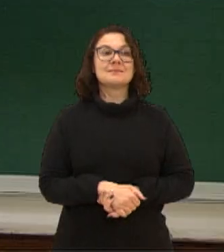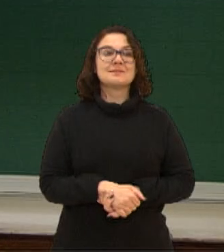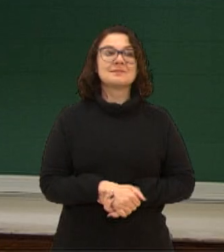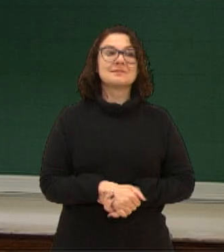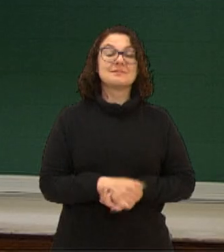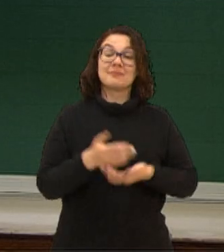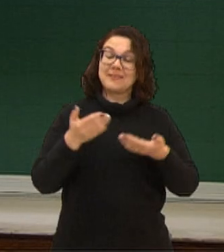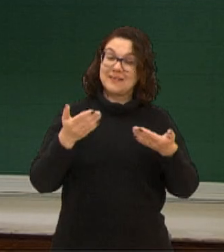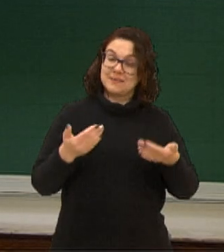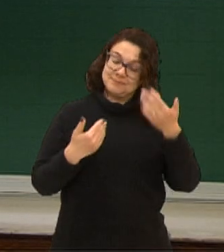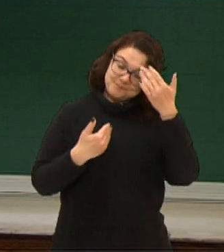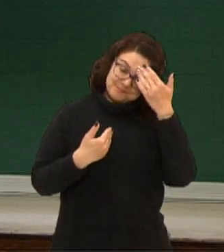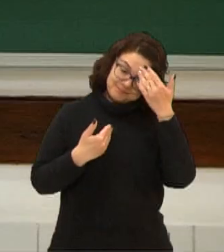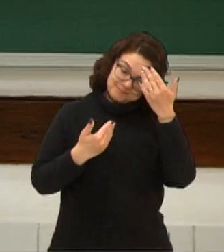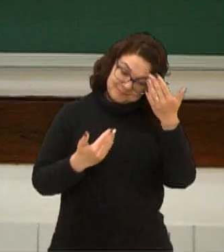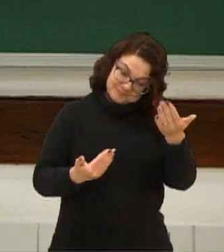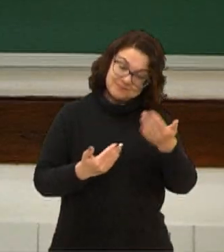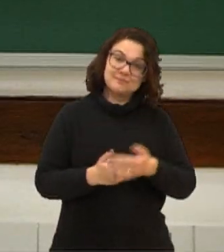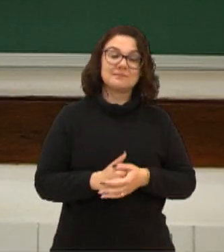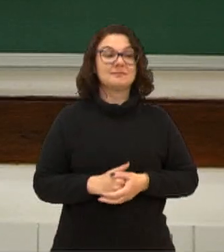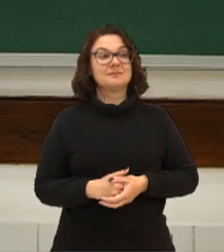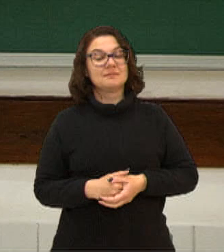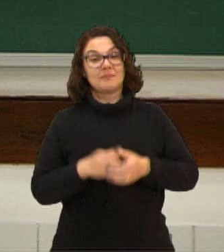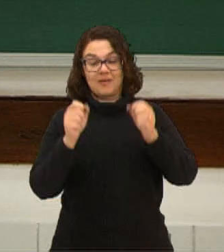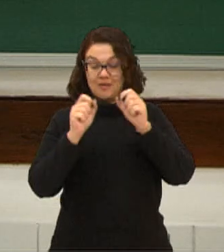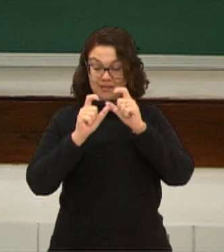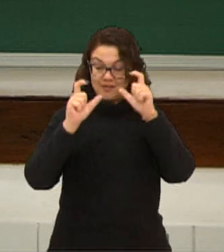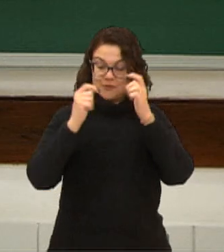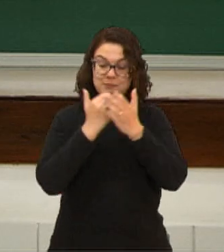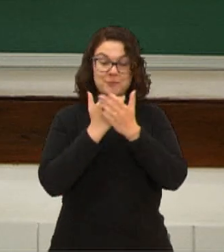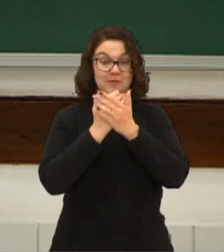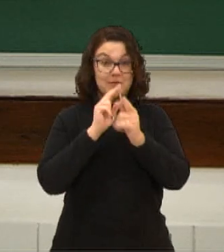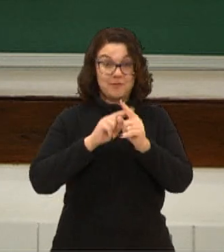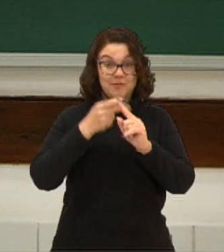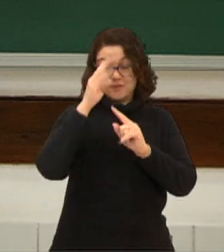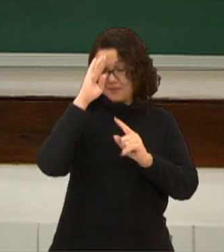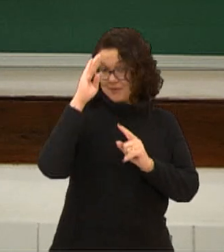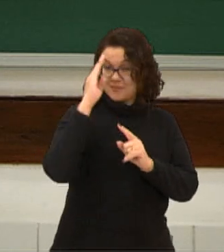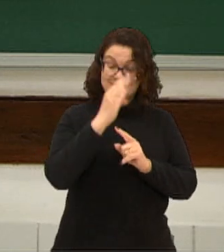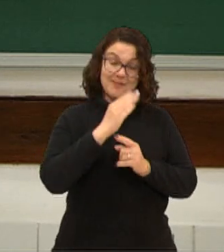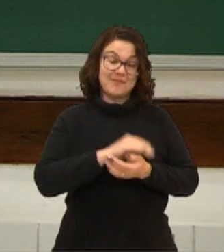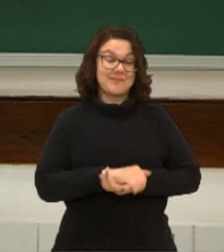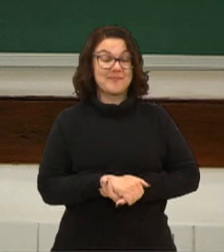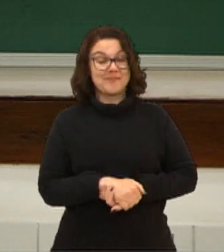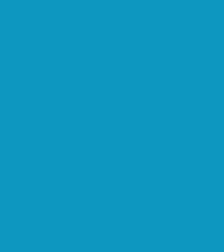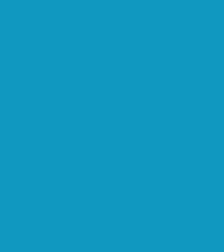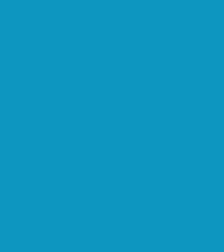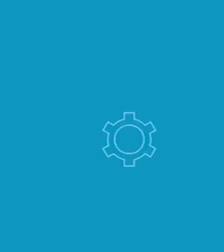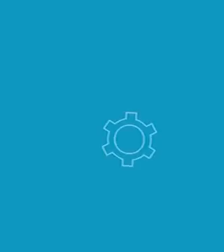Entonces, chicos, muchas gracias por tu atención una vez más. Hasta la próxima.